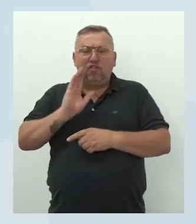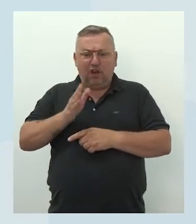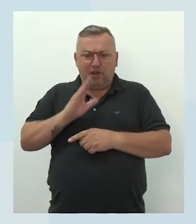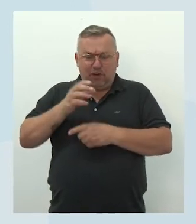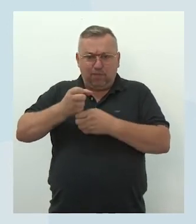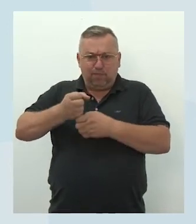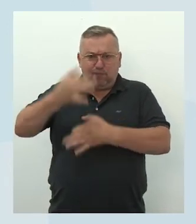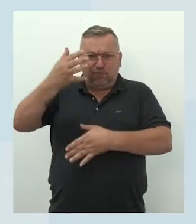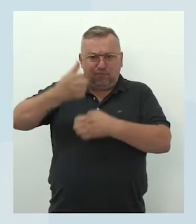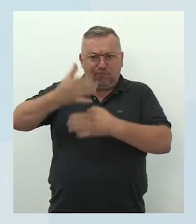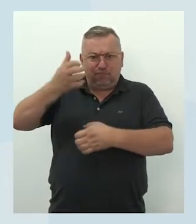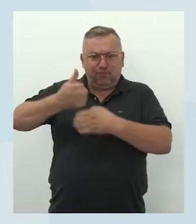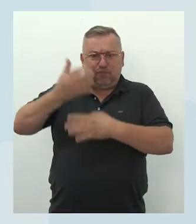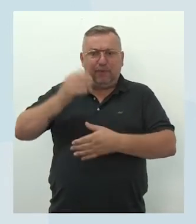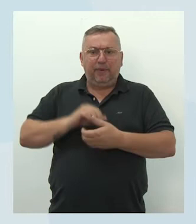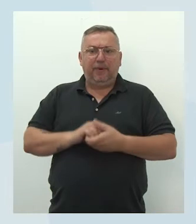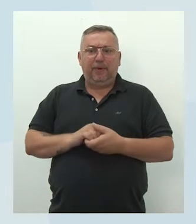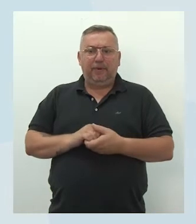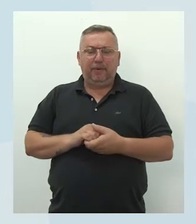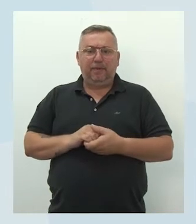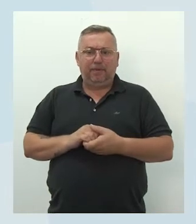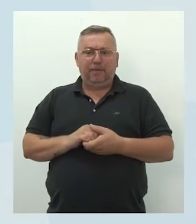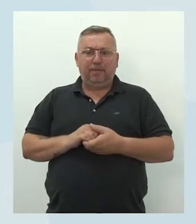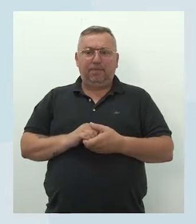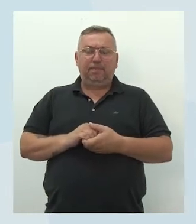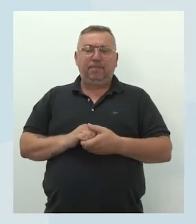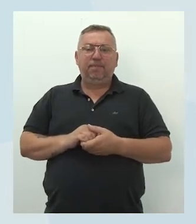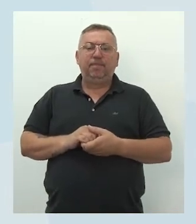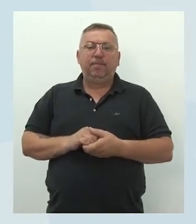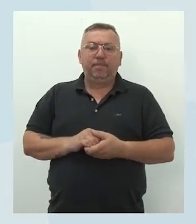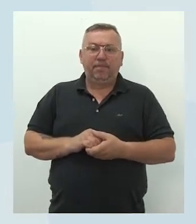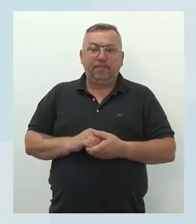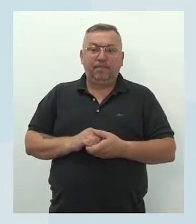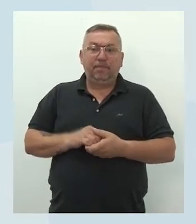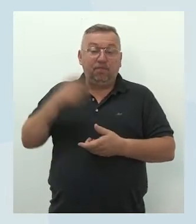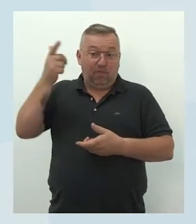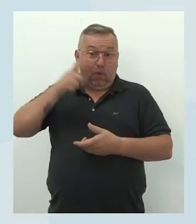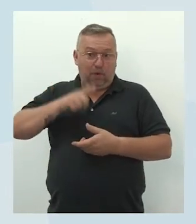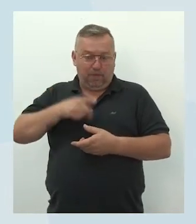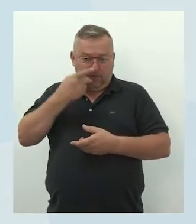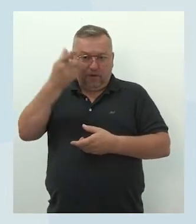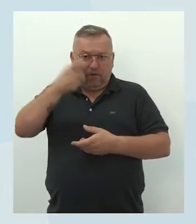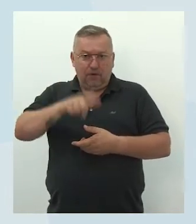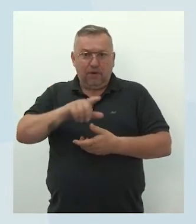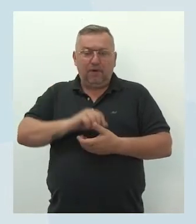abrir o chat e já vai começar. Tá, então eu vou repetir. Eu vou repetir.